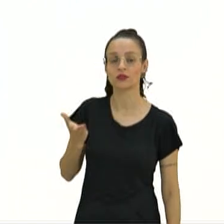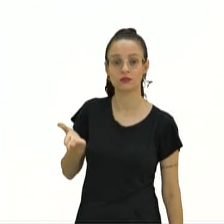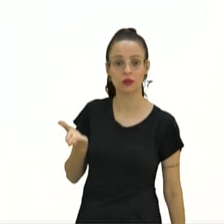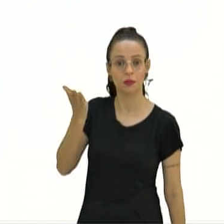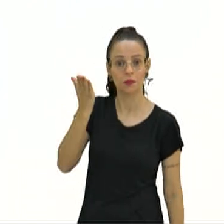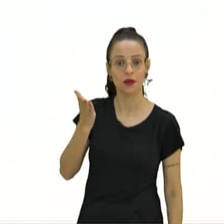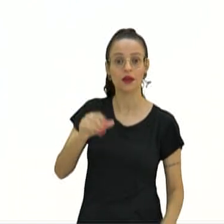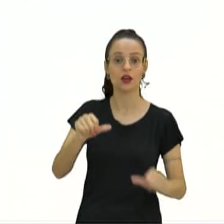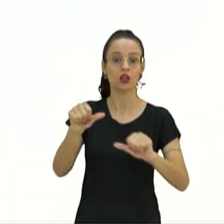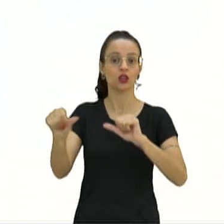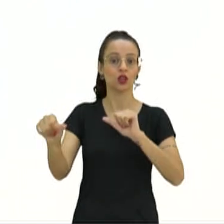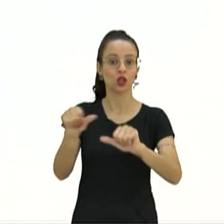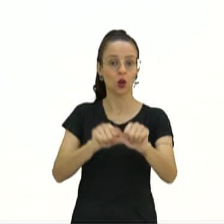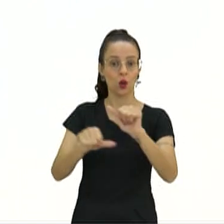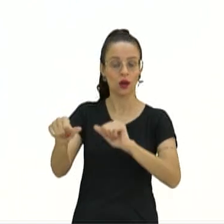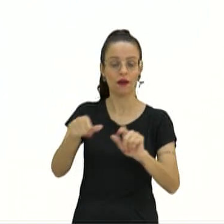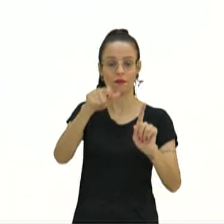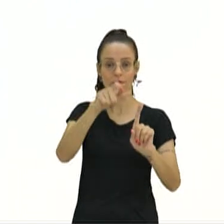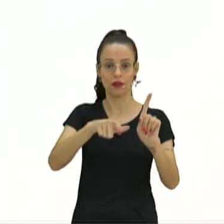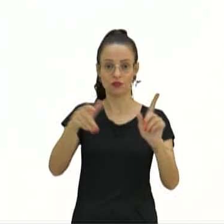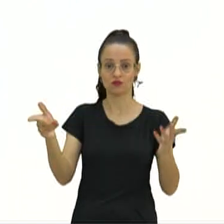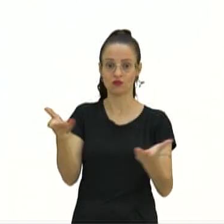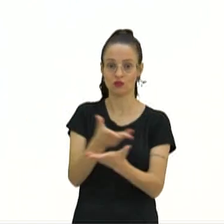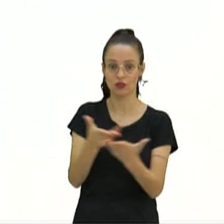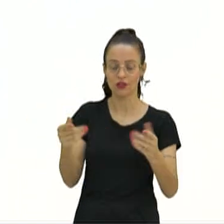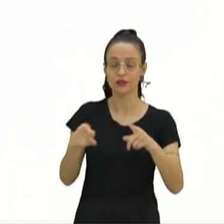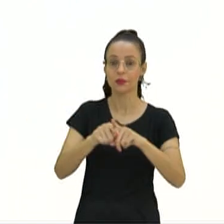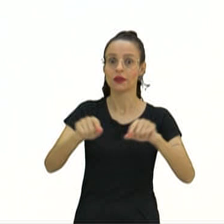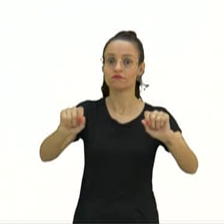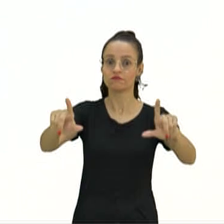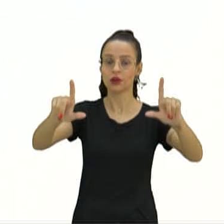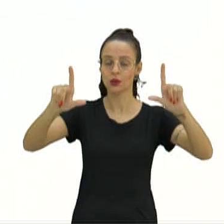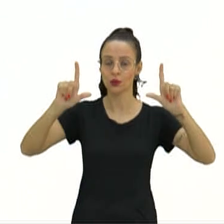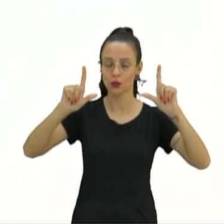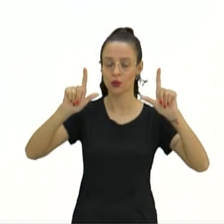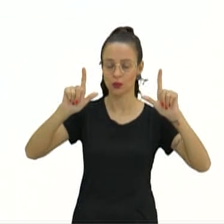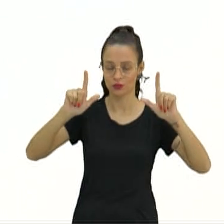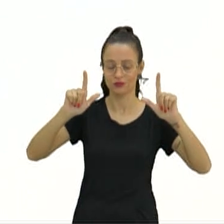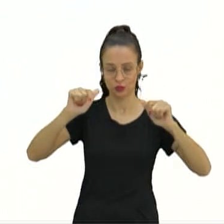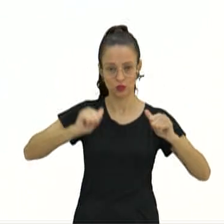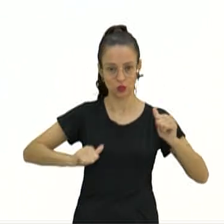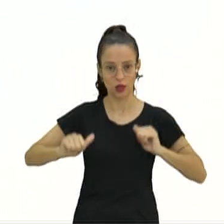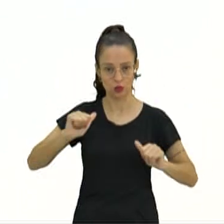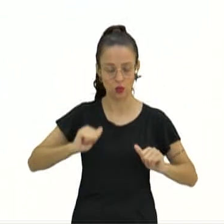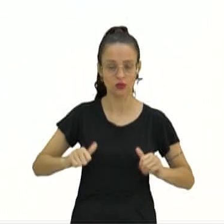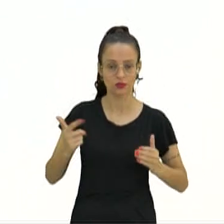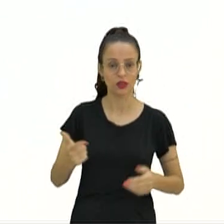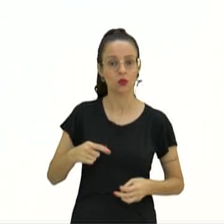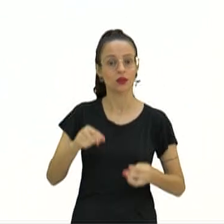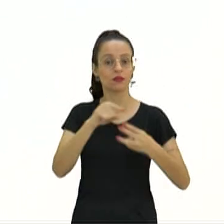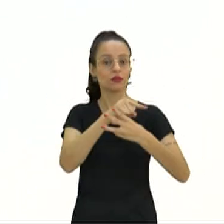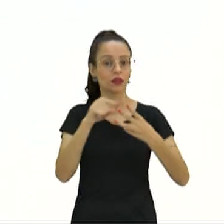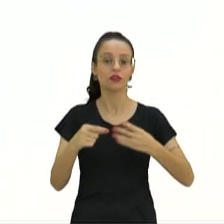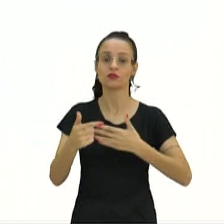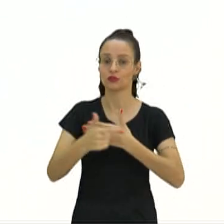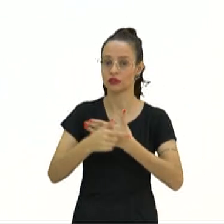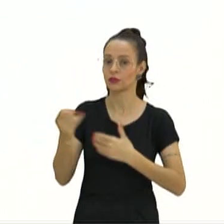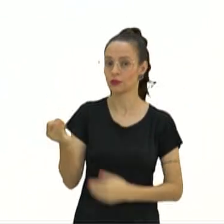trocar de personagens e ampliar a imagem do ator. Então, são 3 funções ali bem importantes que as máscaras